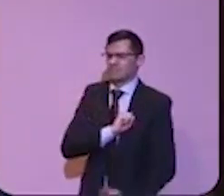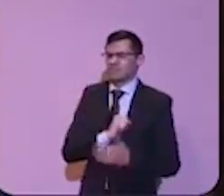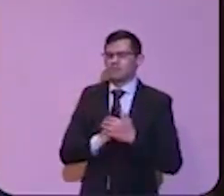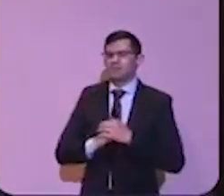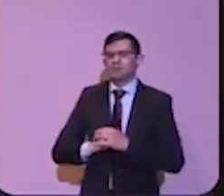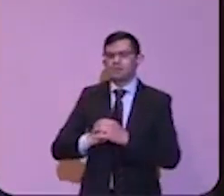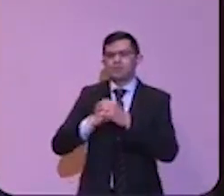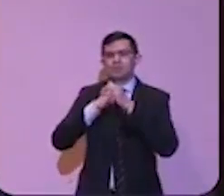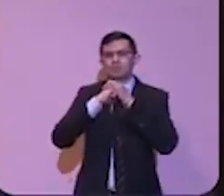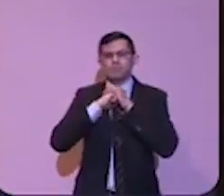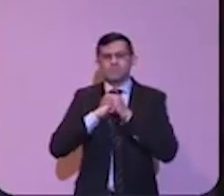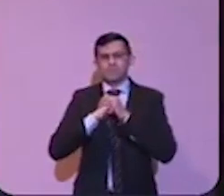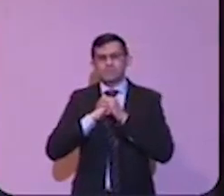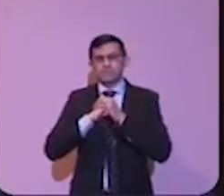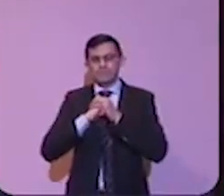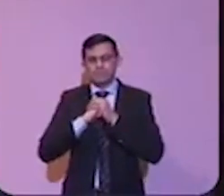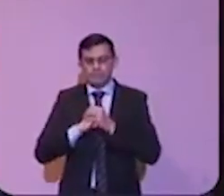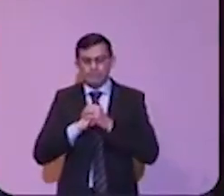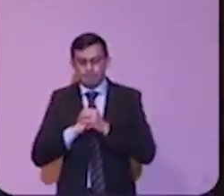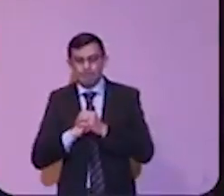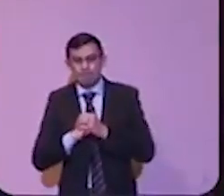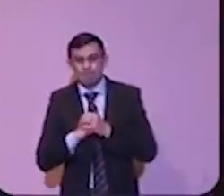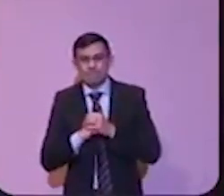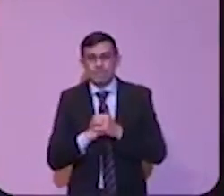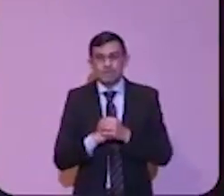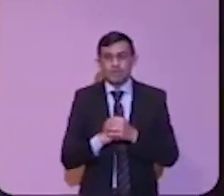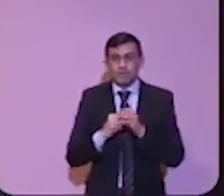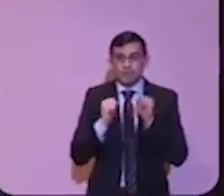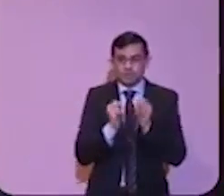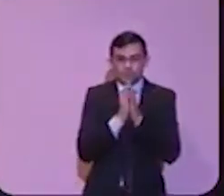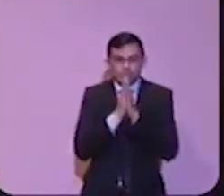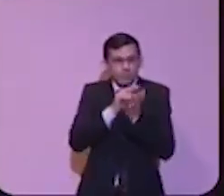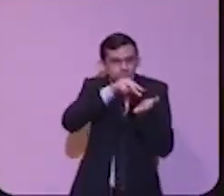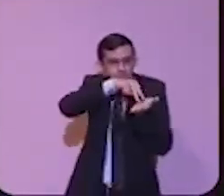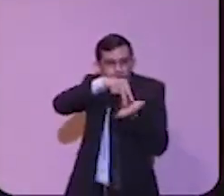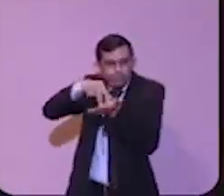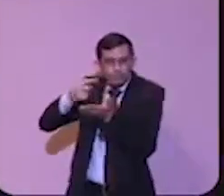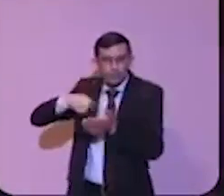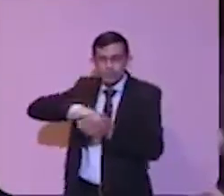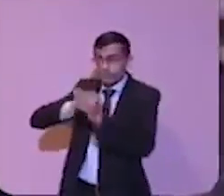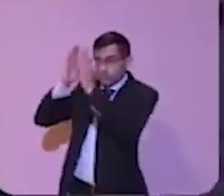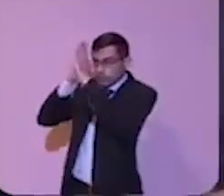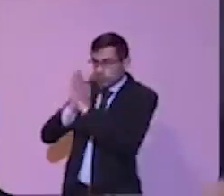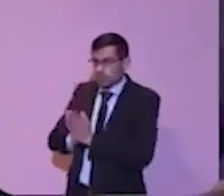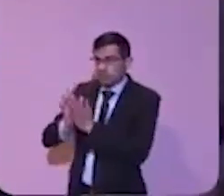Amém e amém. Amém. Agora todo o povo de Deus se coloque de pé, nós vamos adorar o Senhor juntos.